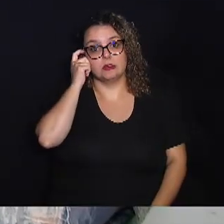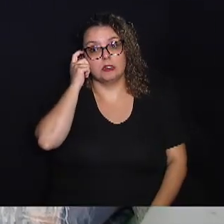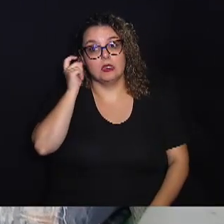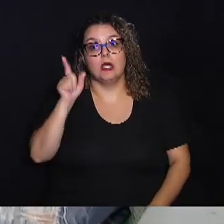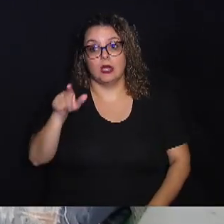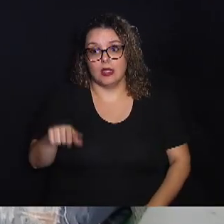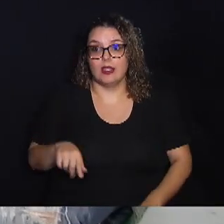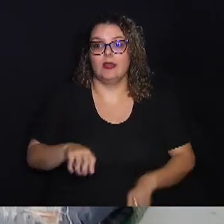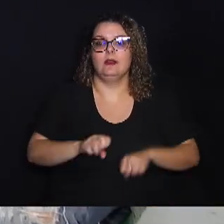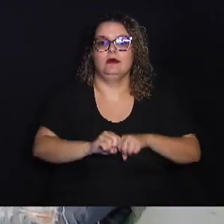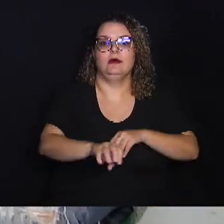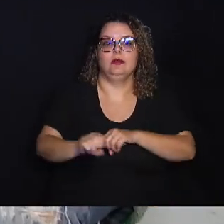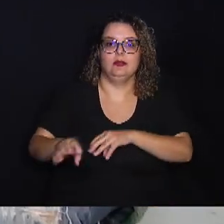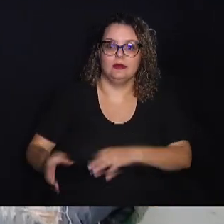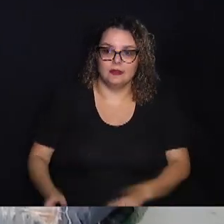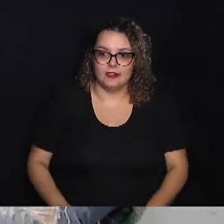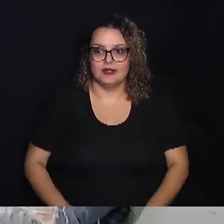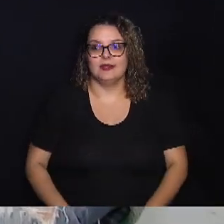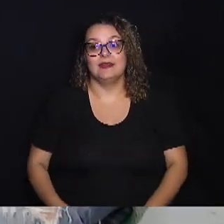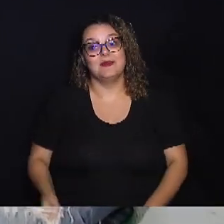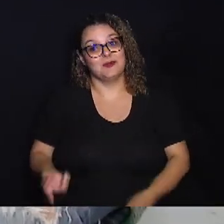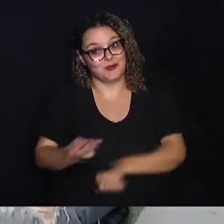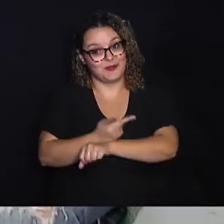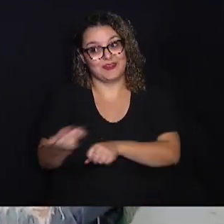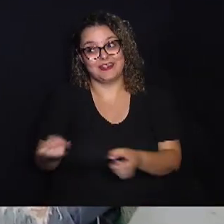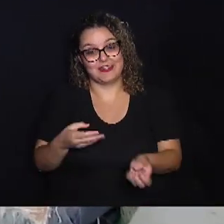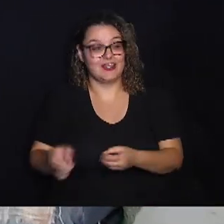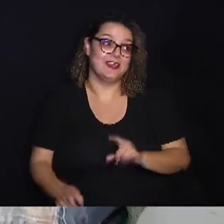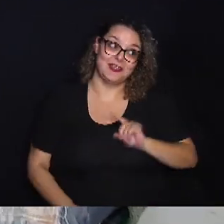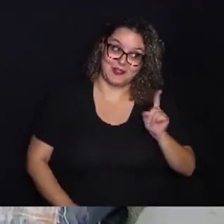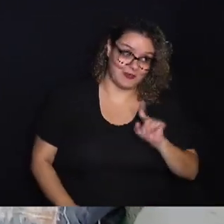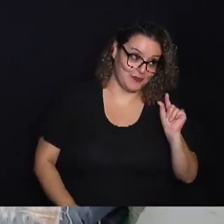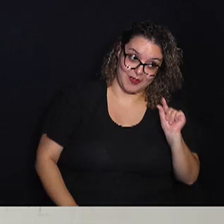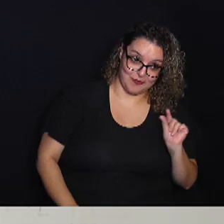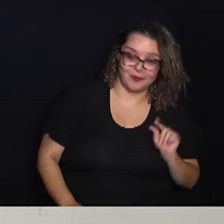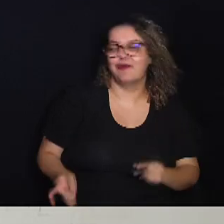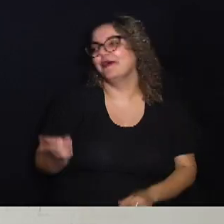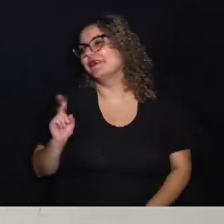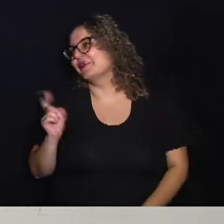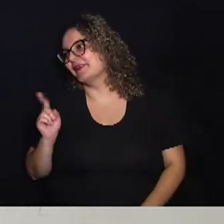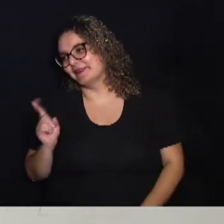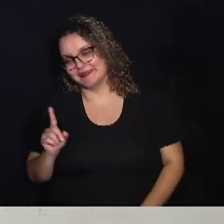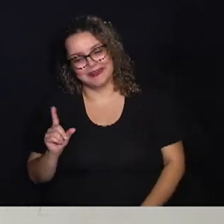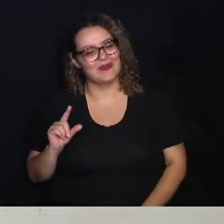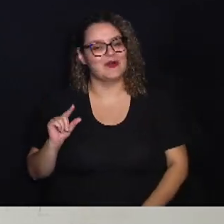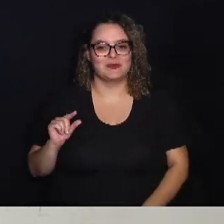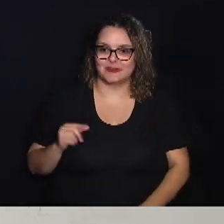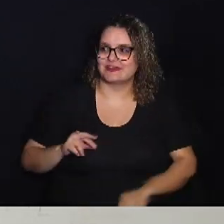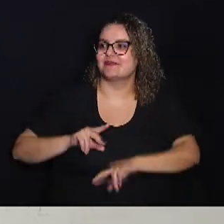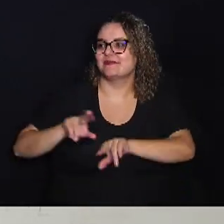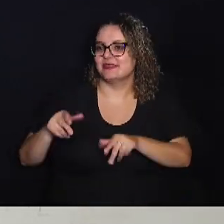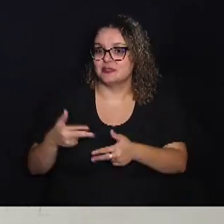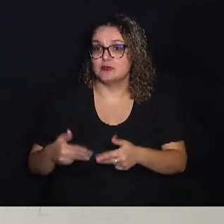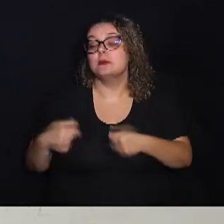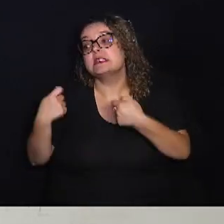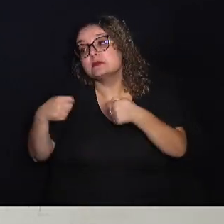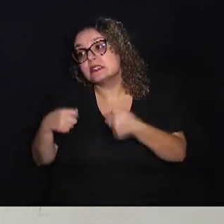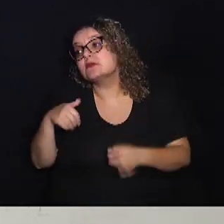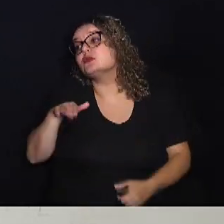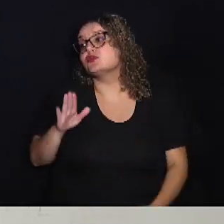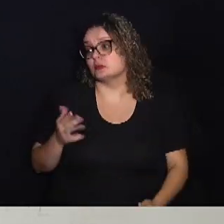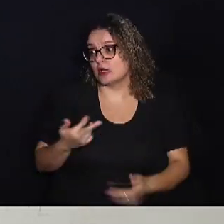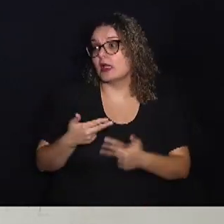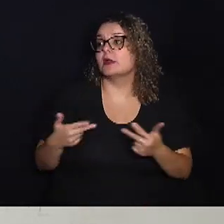de novidades. E não é pouco, né? Não é pouco, né? Eles precisam de mais coisas, né? De